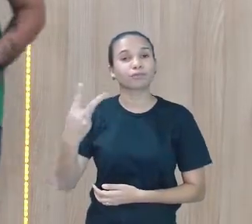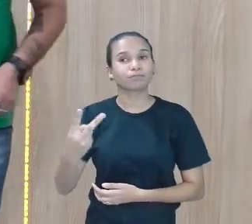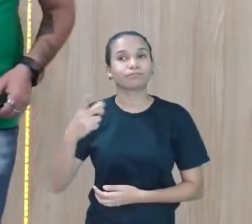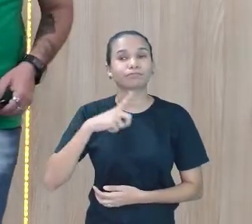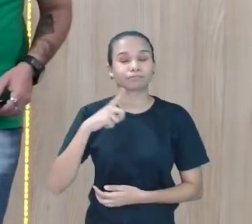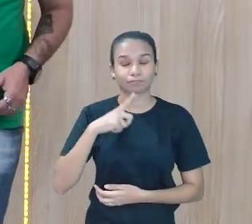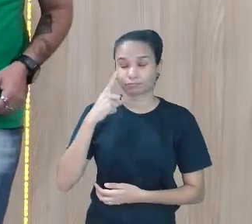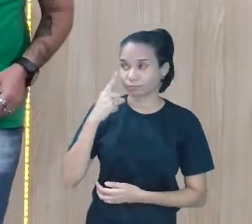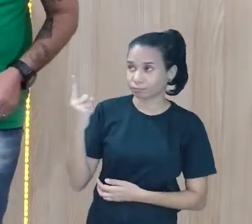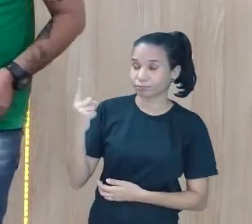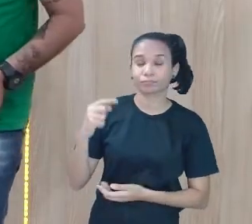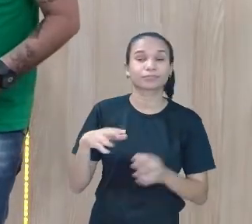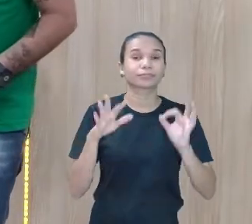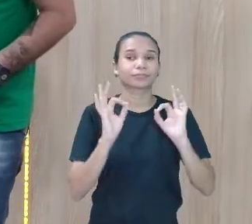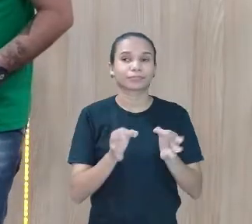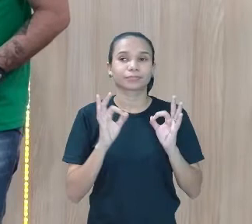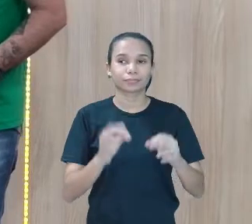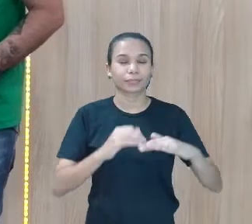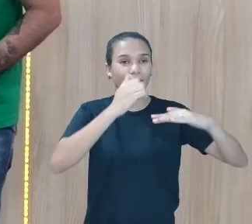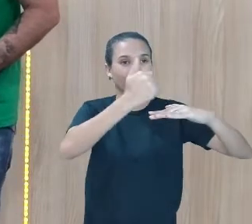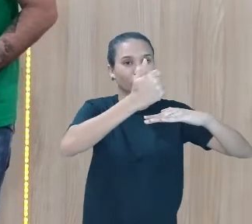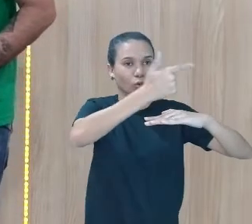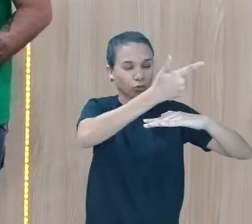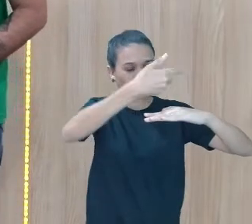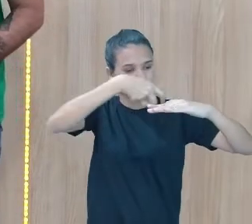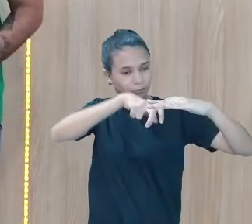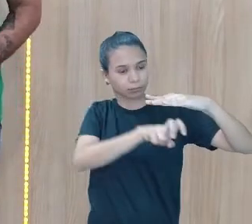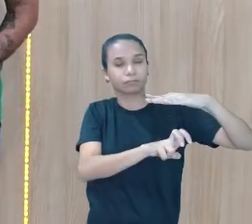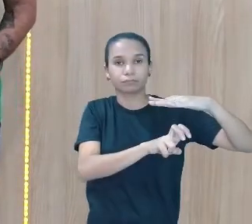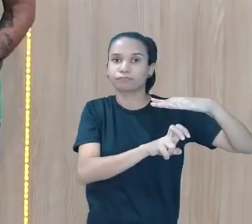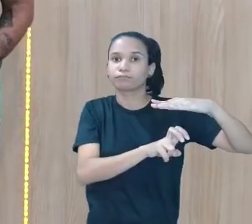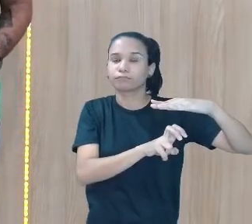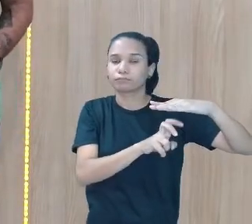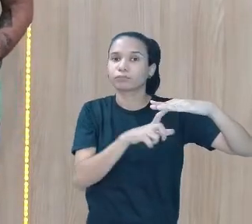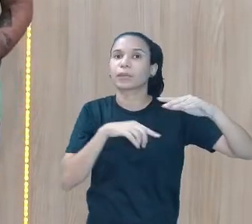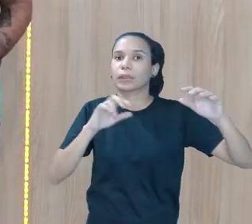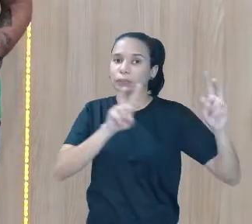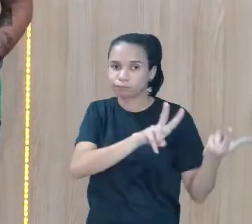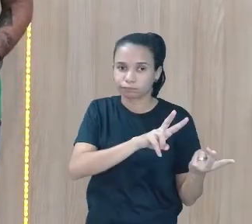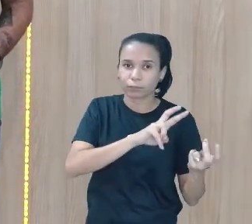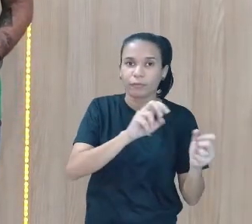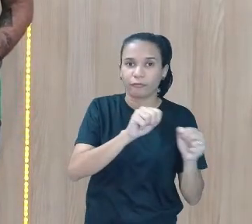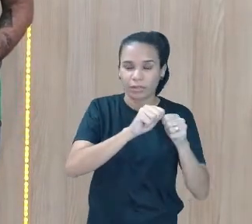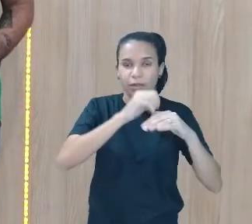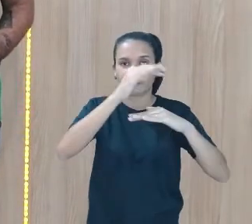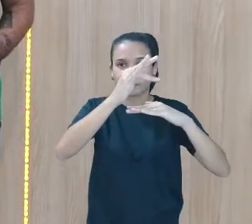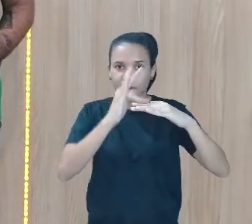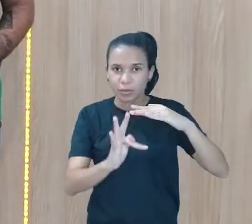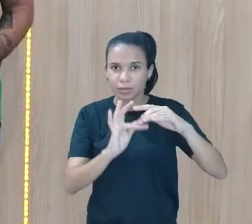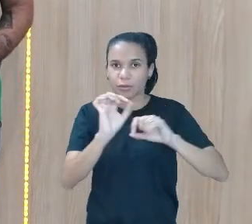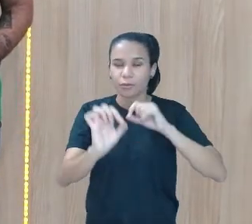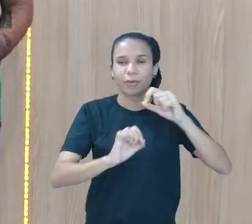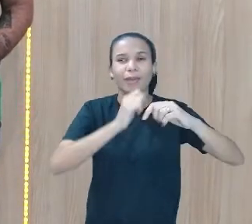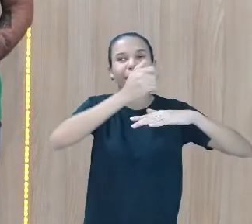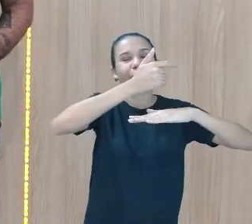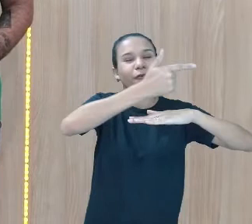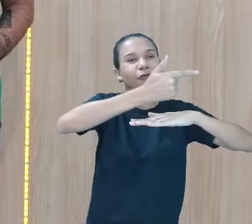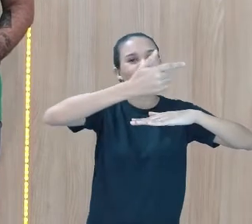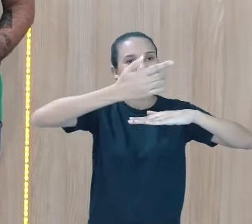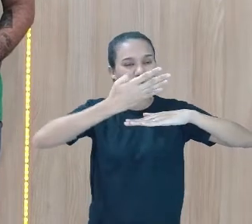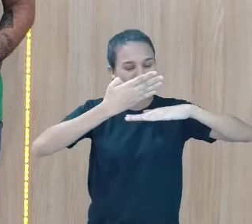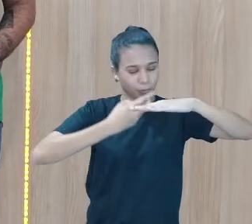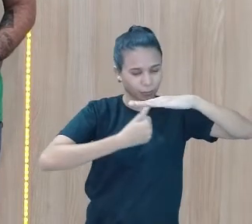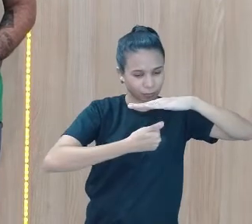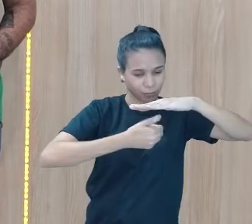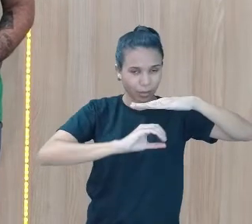estar nesse ponto aqui. 12 sobre 5, transformando numa fração decimal, vai ficar 24